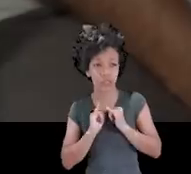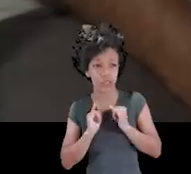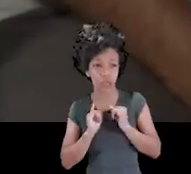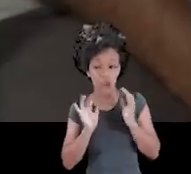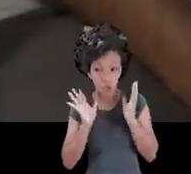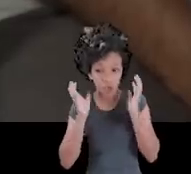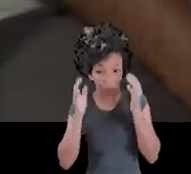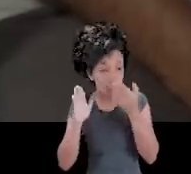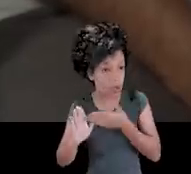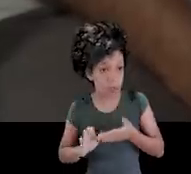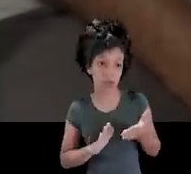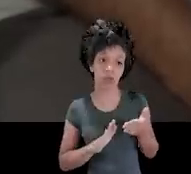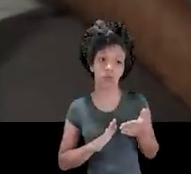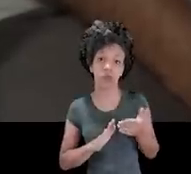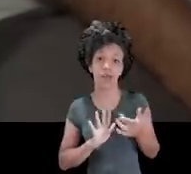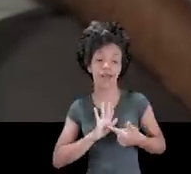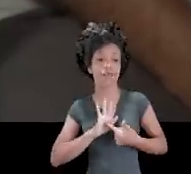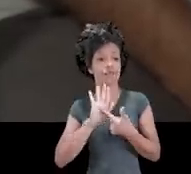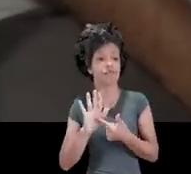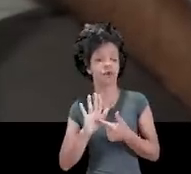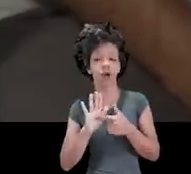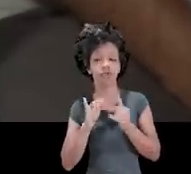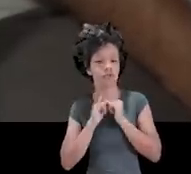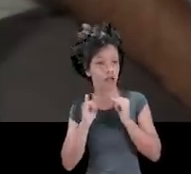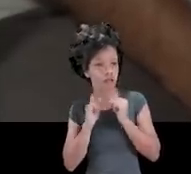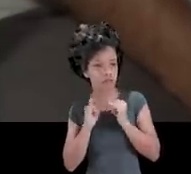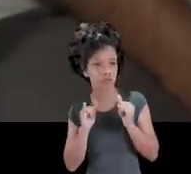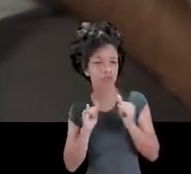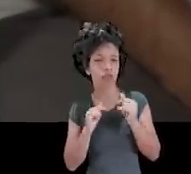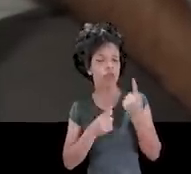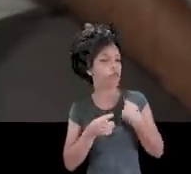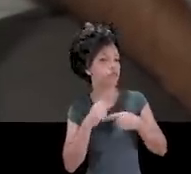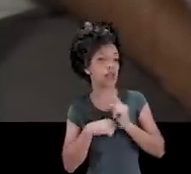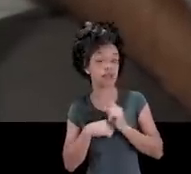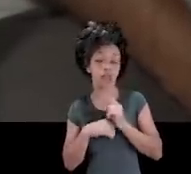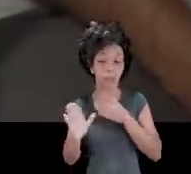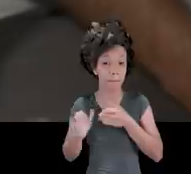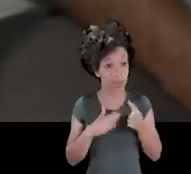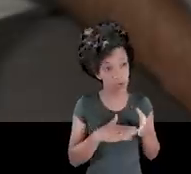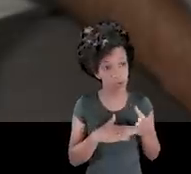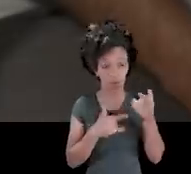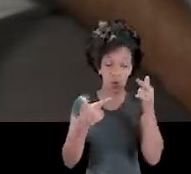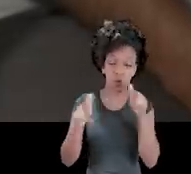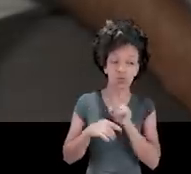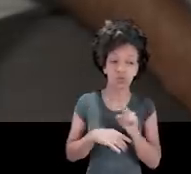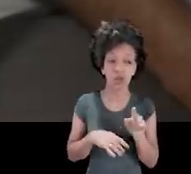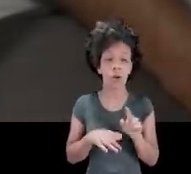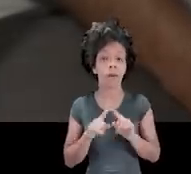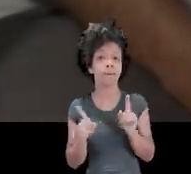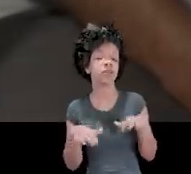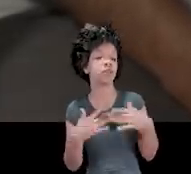cabelo, em alguns momentos, ele é a expressão da energia, da vitalidade, em alguns momentos, e outros não. Então, quando você